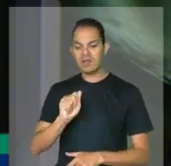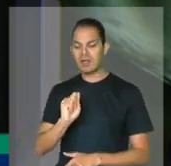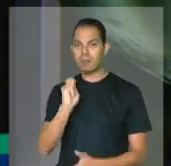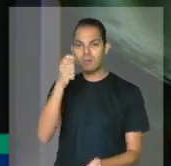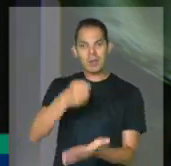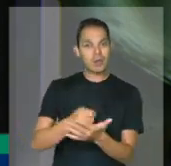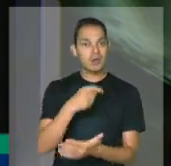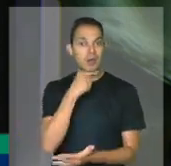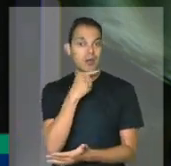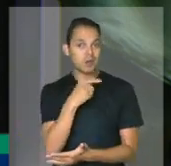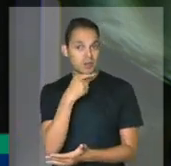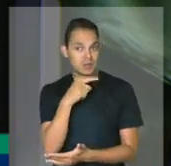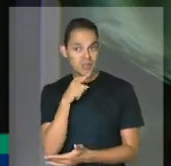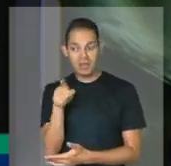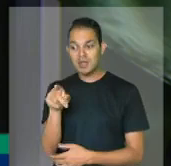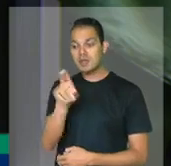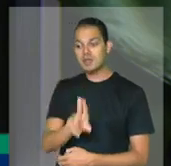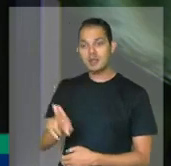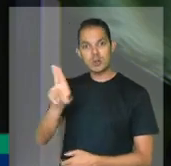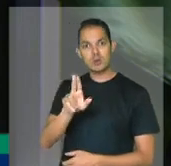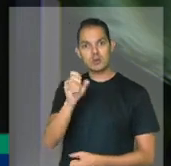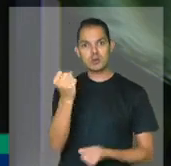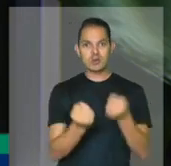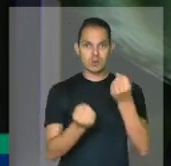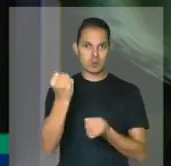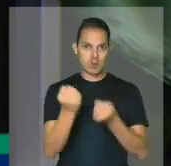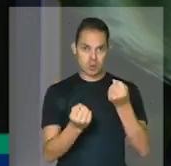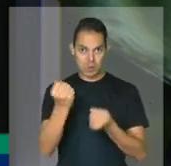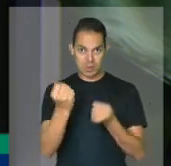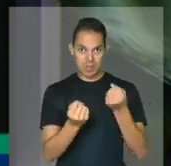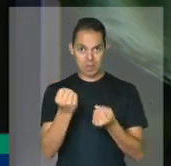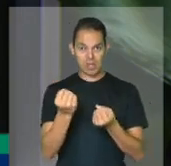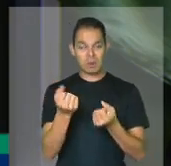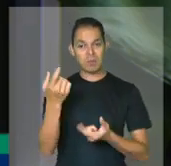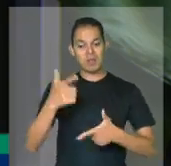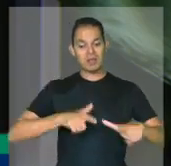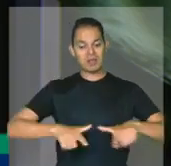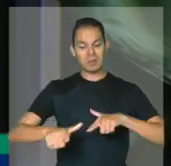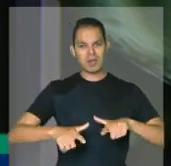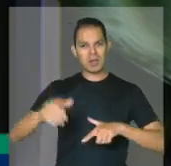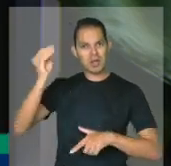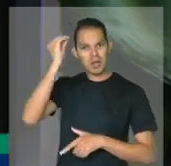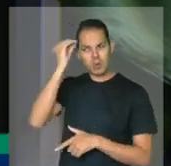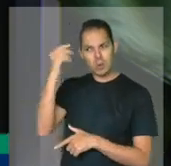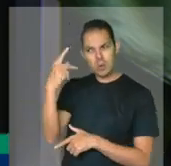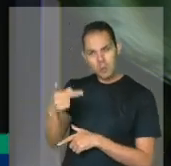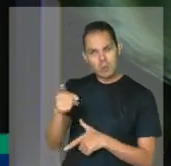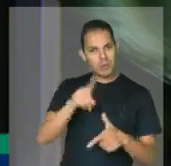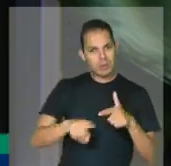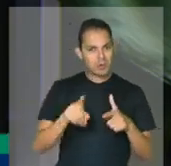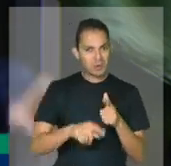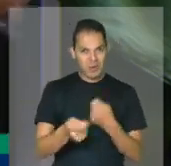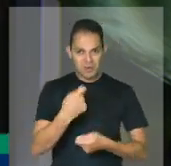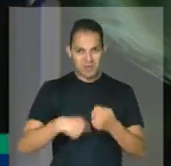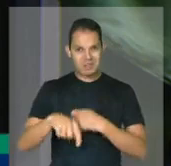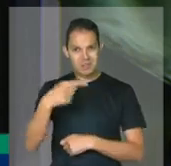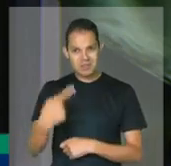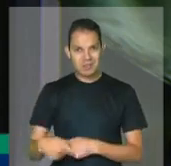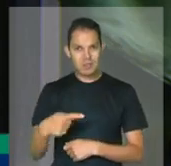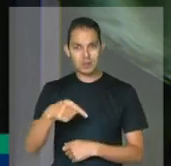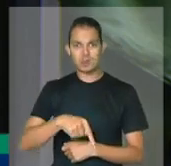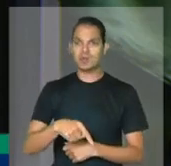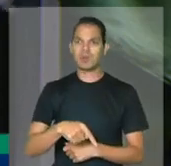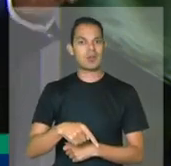seu carro, que ele usa para trabalhar, não é o culpado pela crise que nós estamos vivendo, mas